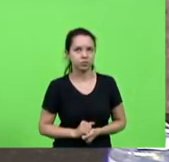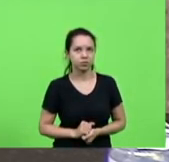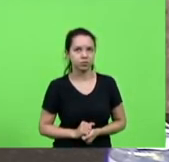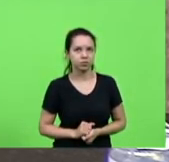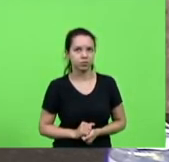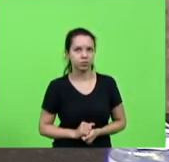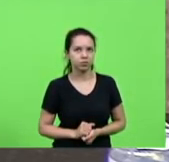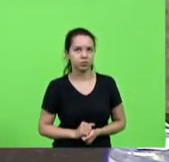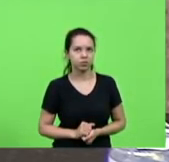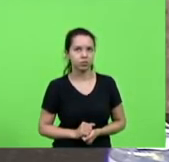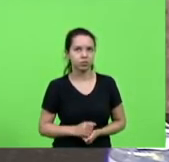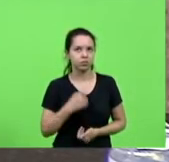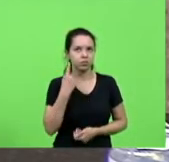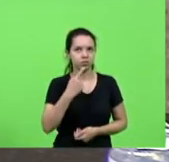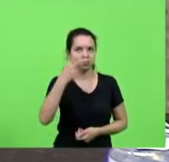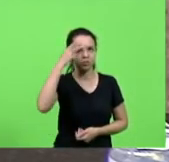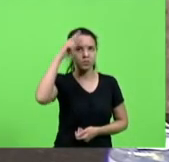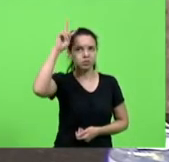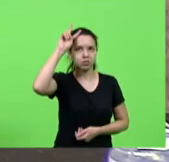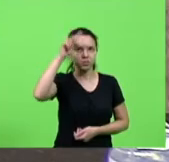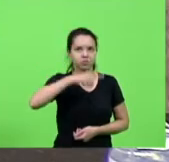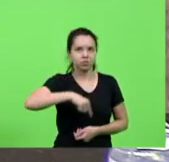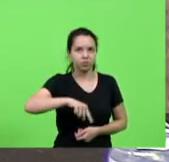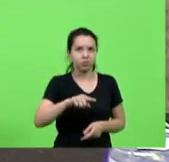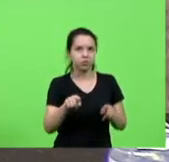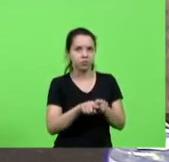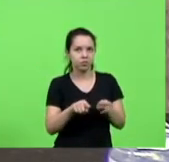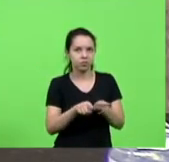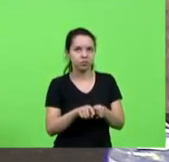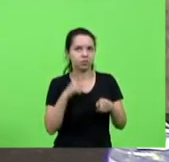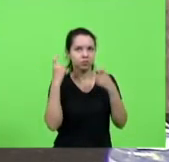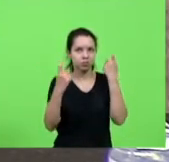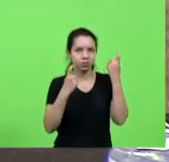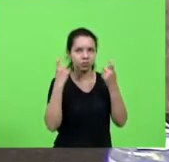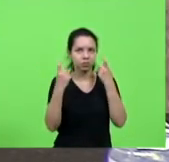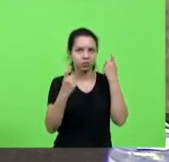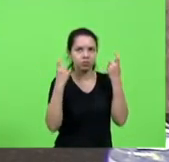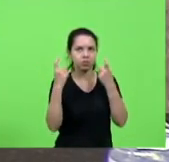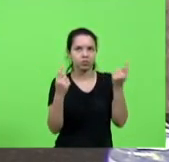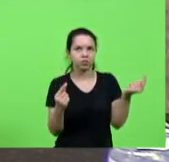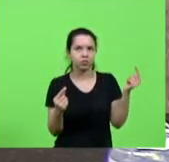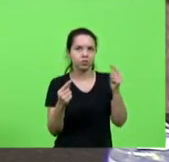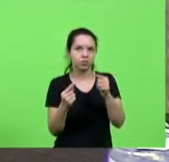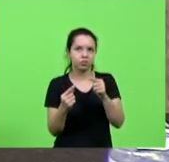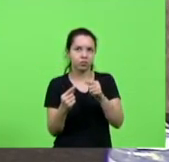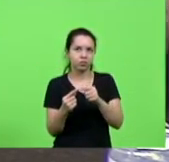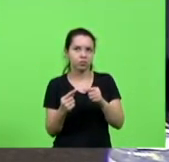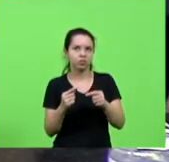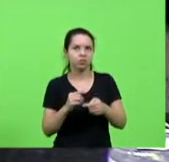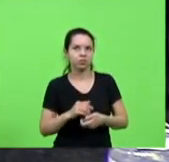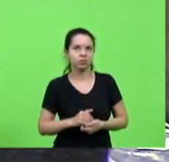caro preso, também nossa preocupação em relação à questão